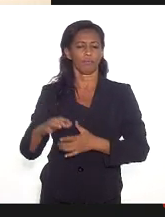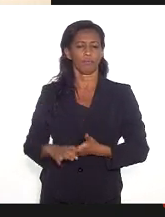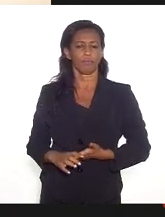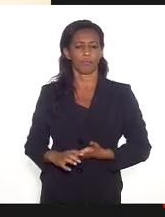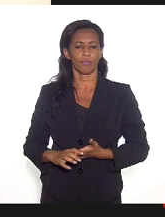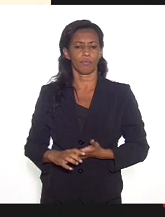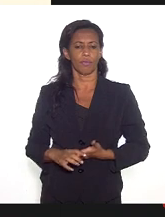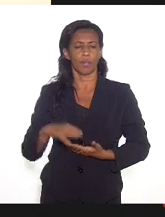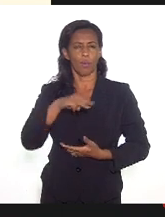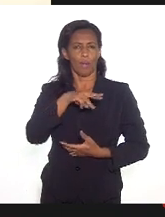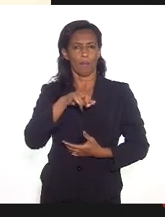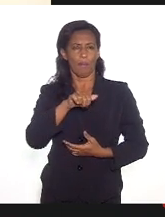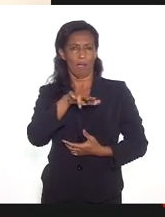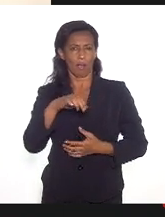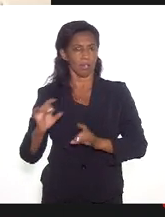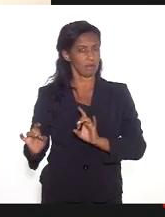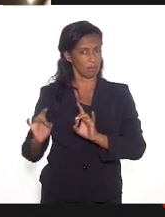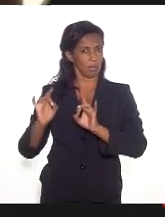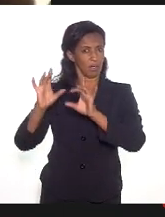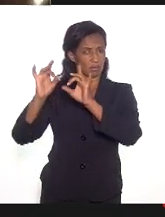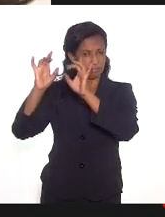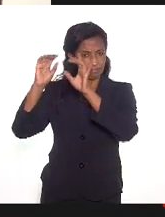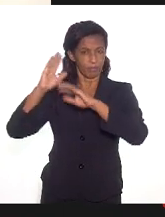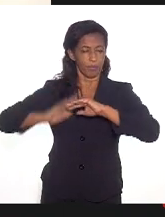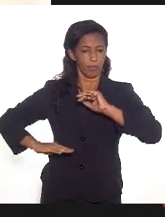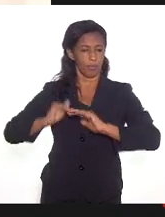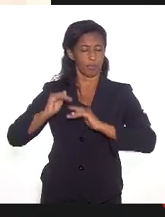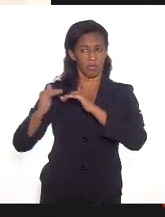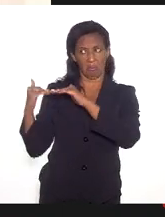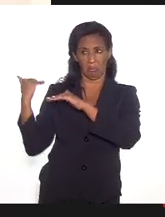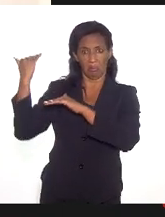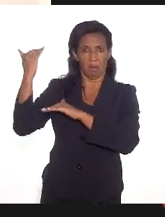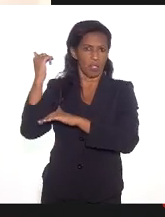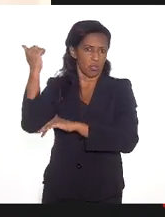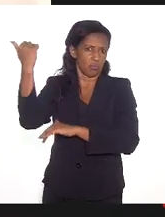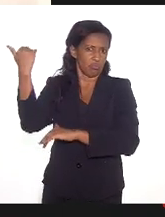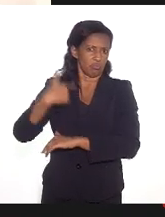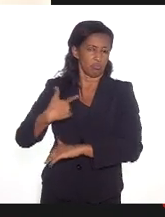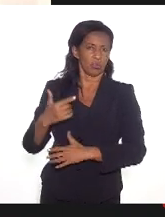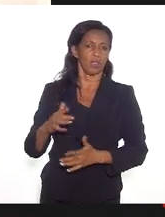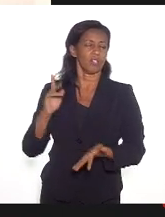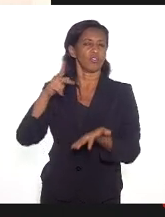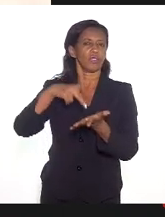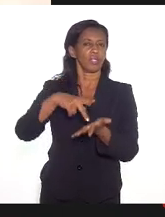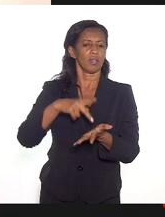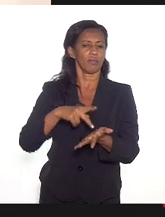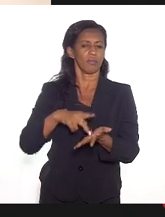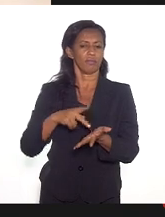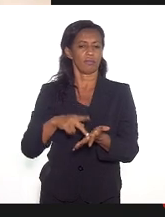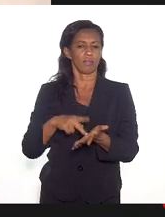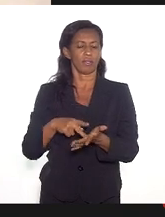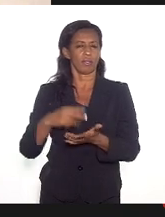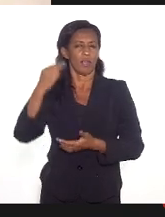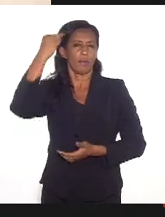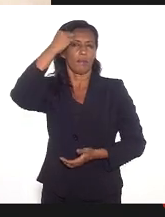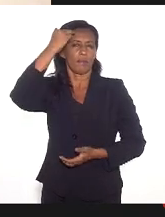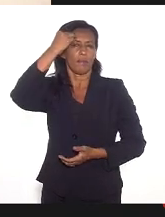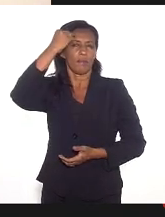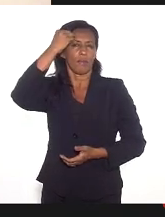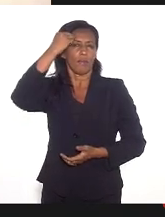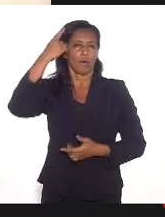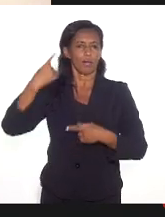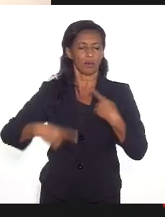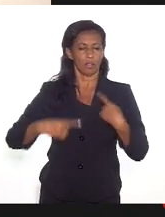com a Magda, que é especialista nesse assunto muito maior do que eu, né, de que, na verdade, talvez isso ainda demore, as empresas que